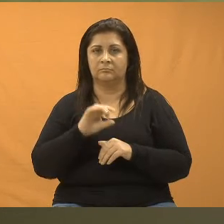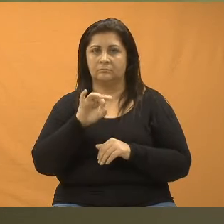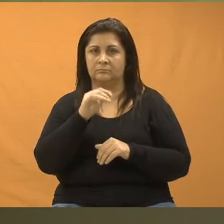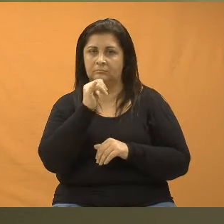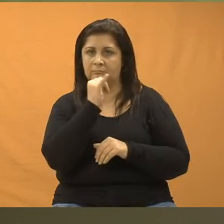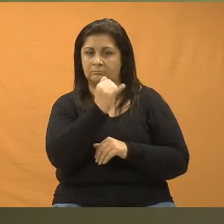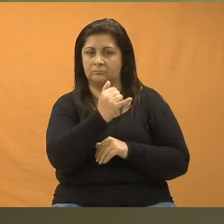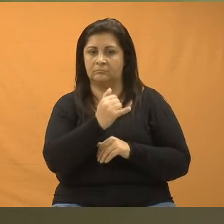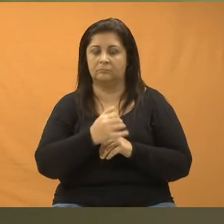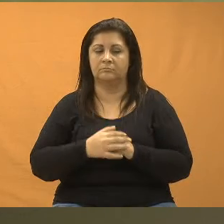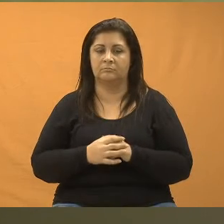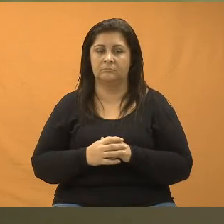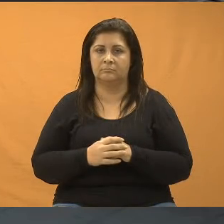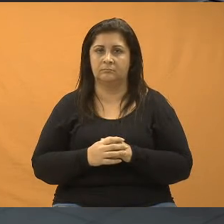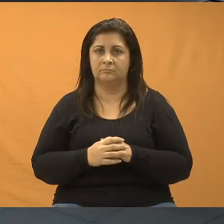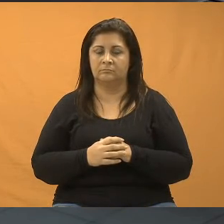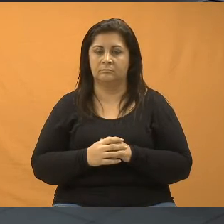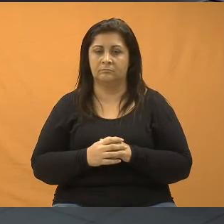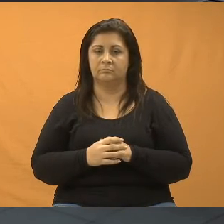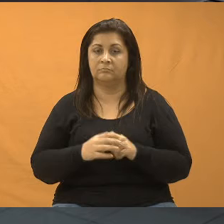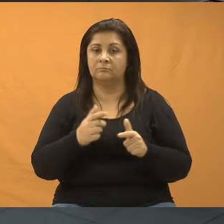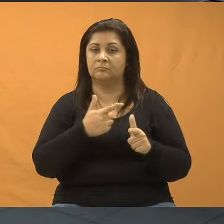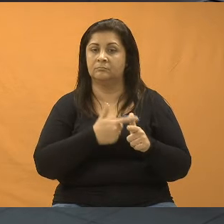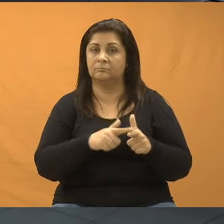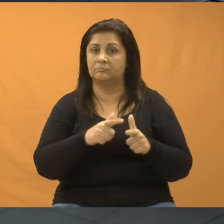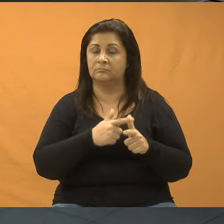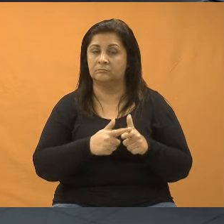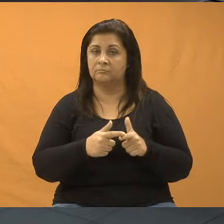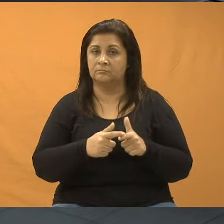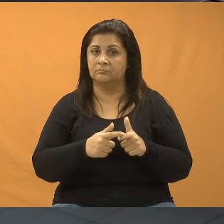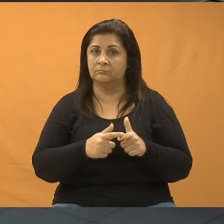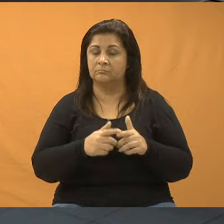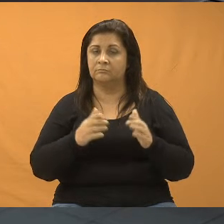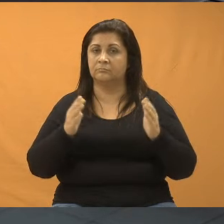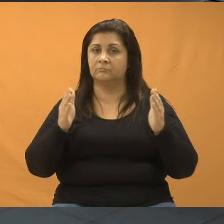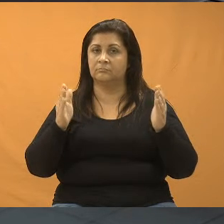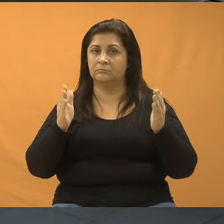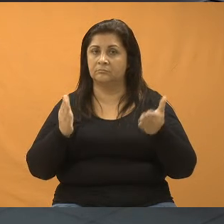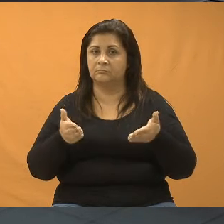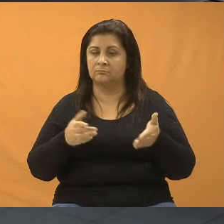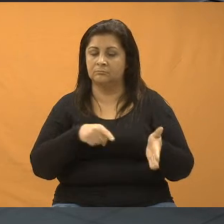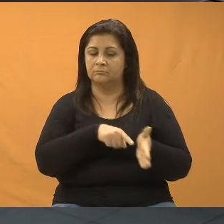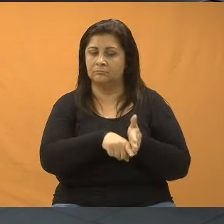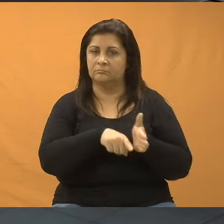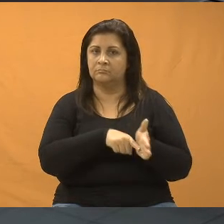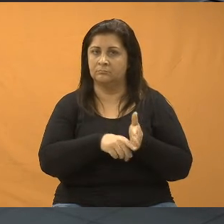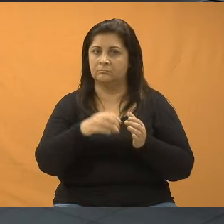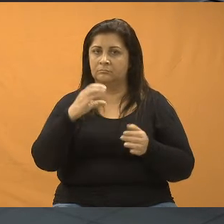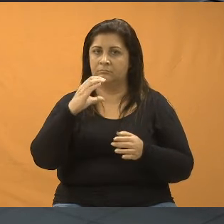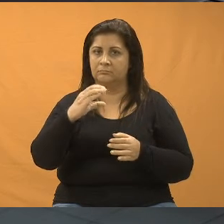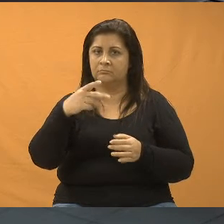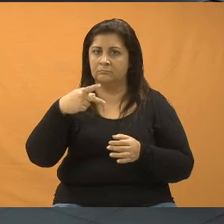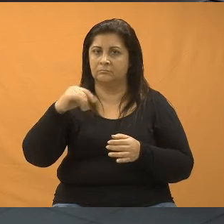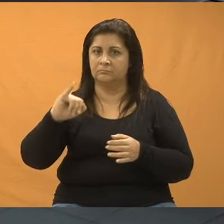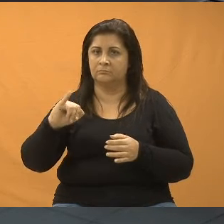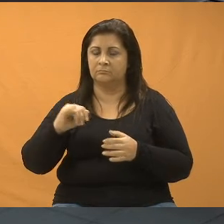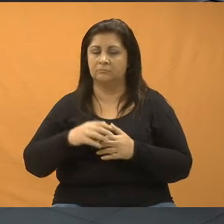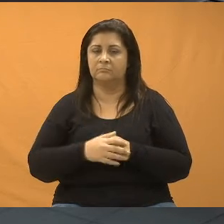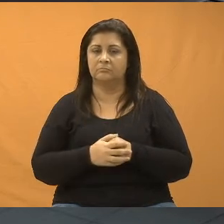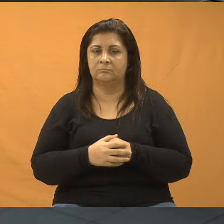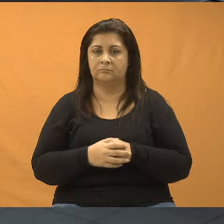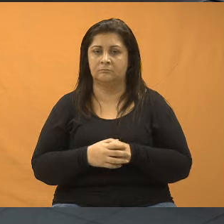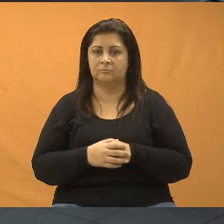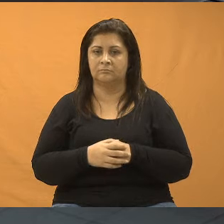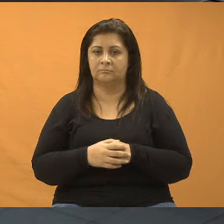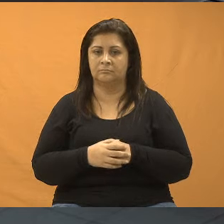Juliano, desse empréstimo que ele citou, esse empréstimo ele já é alvo da investigação de uma CPI que nós abrimos aqui nessa casa.